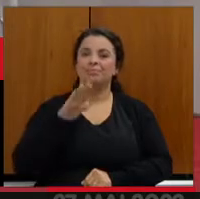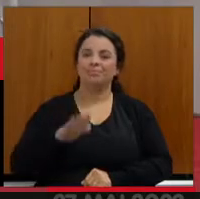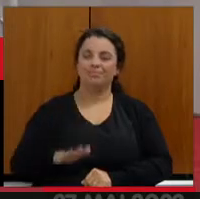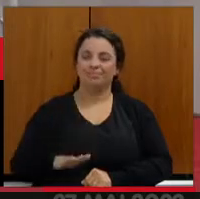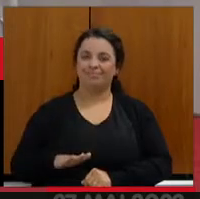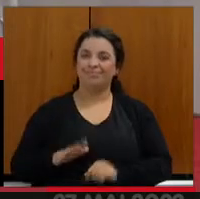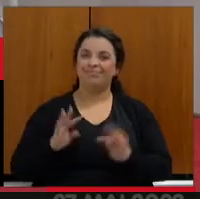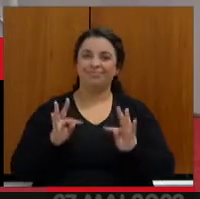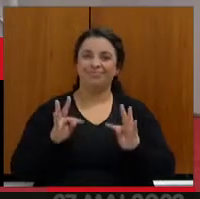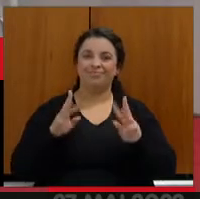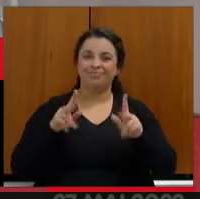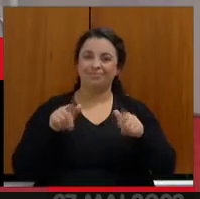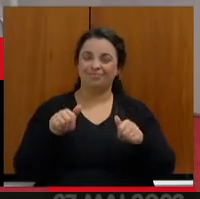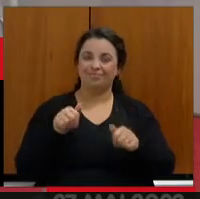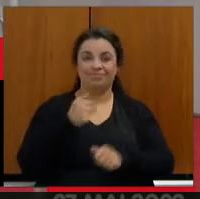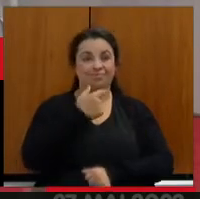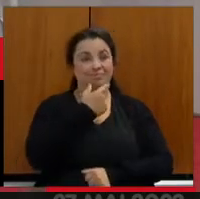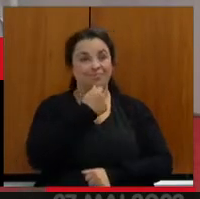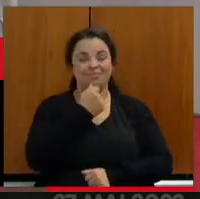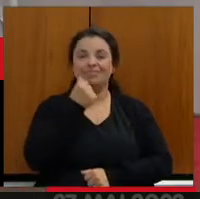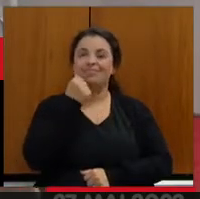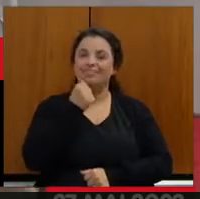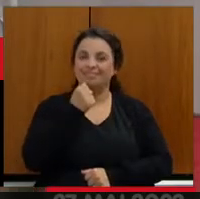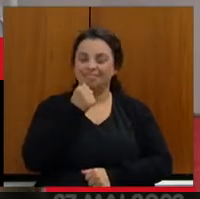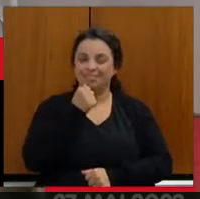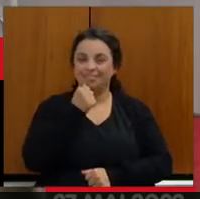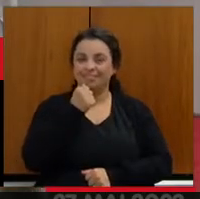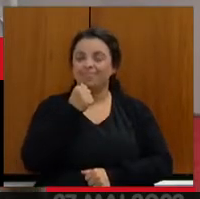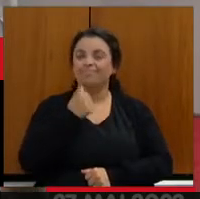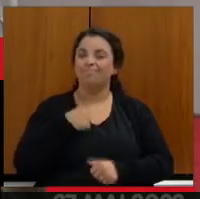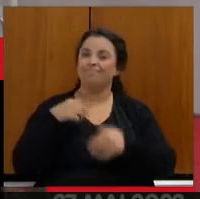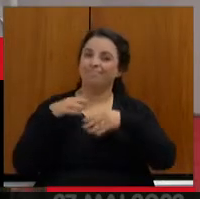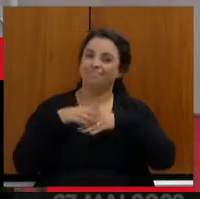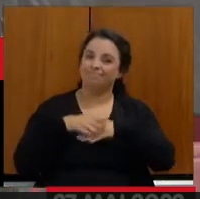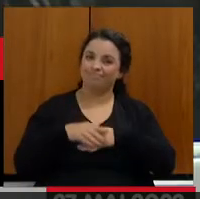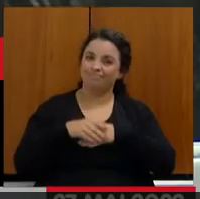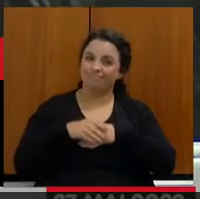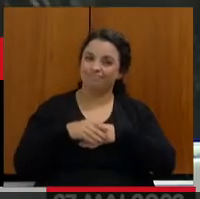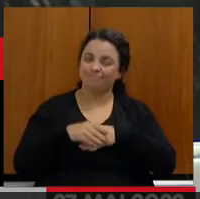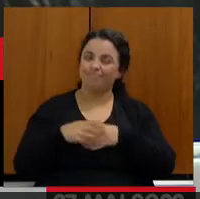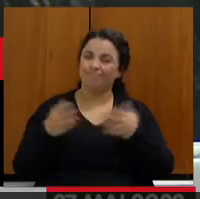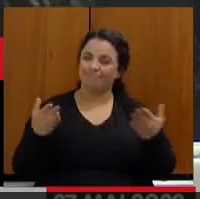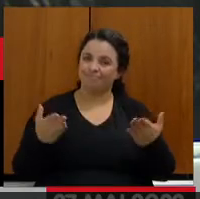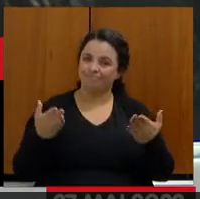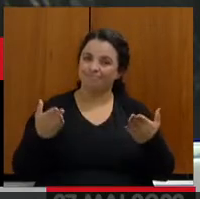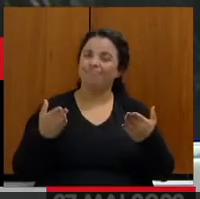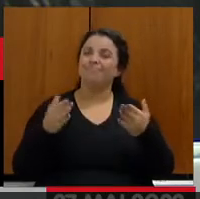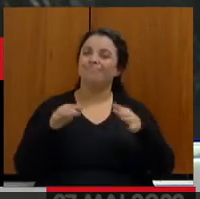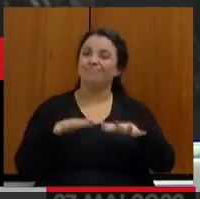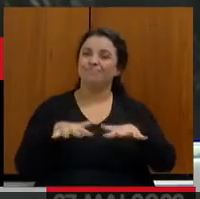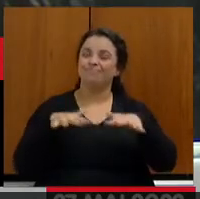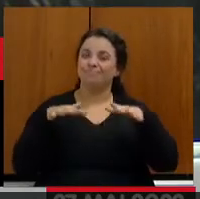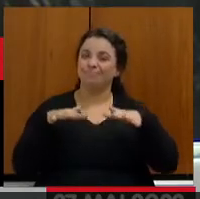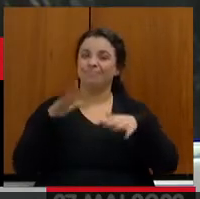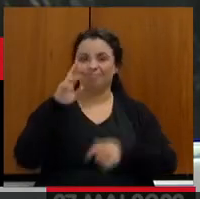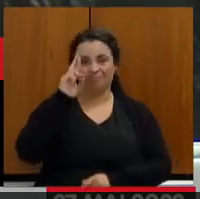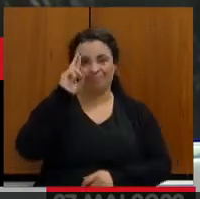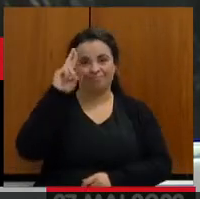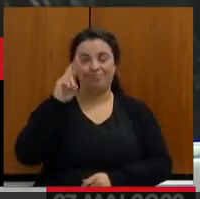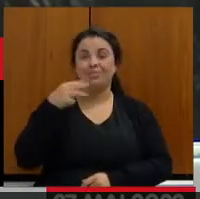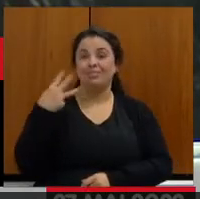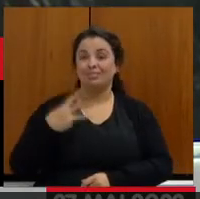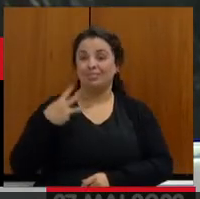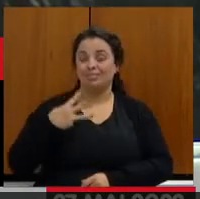a todas EA todos eram cumprimentar aqui nesta solenidade excelentíssimo senhor'